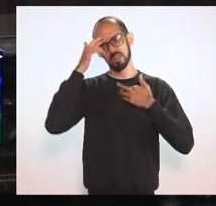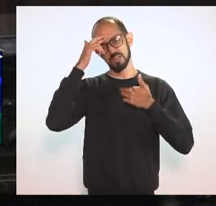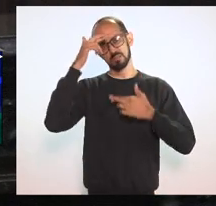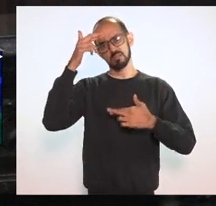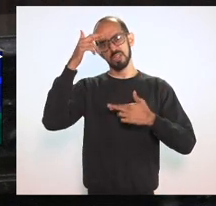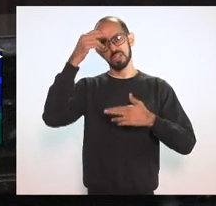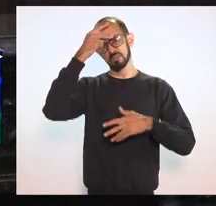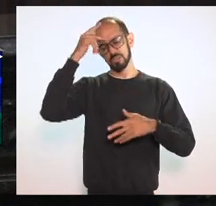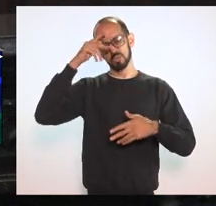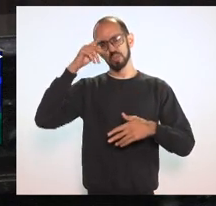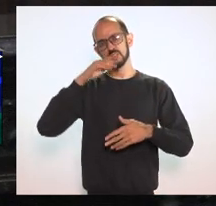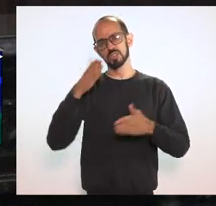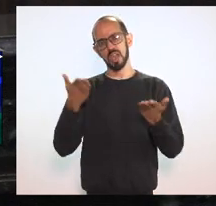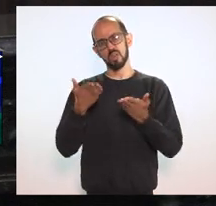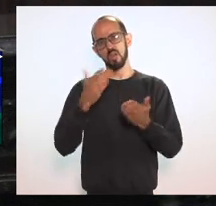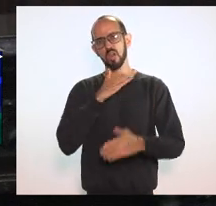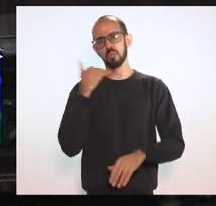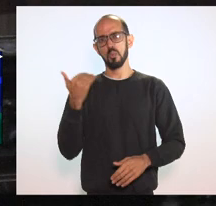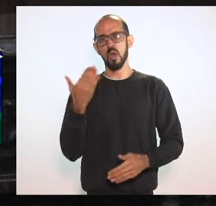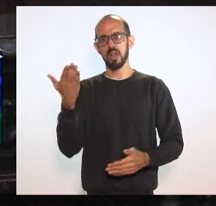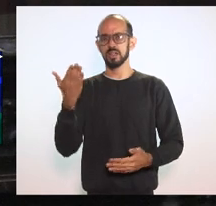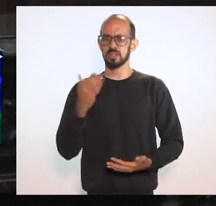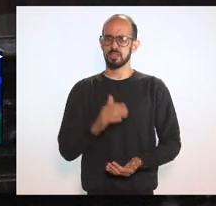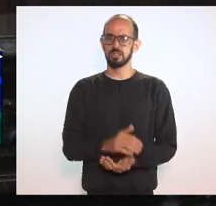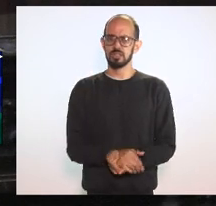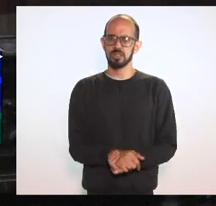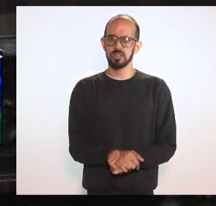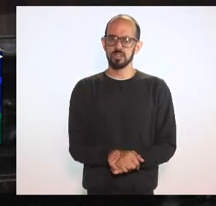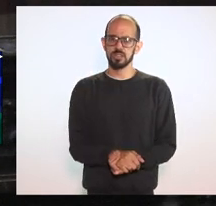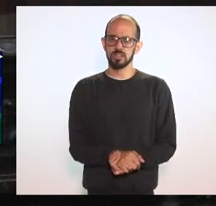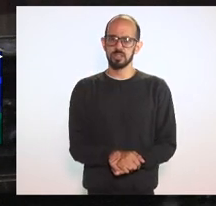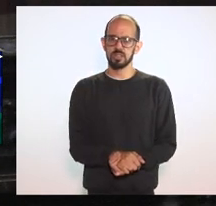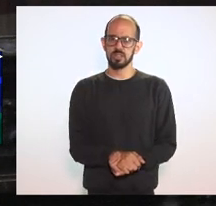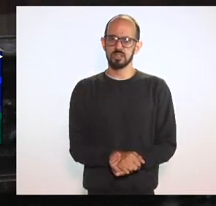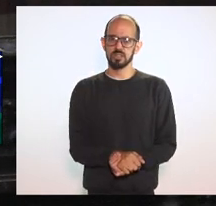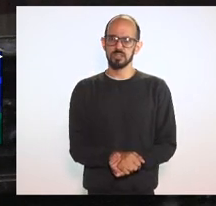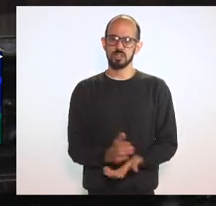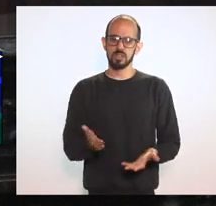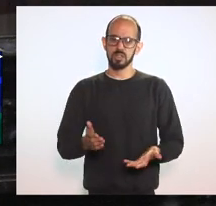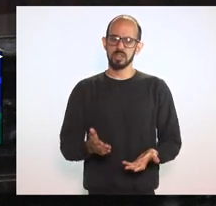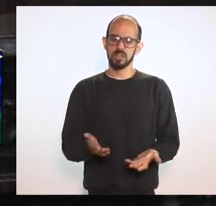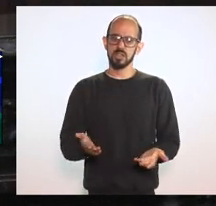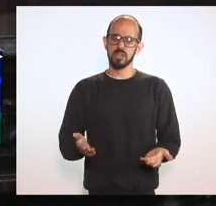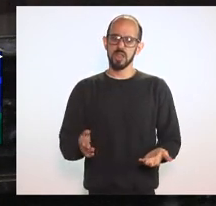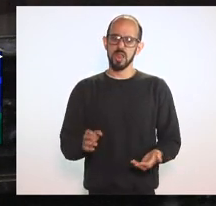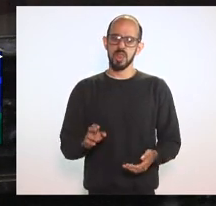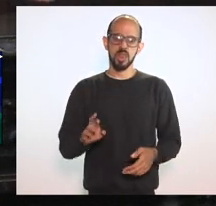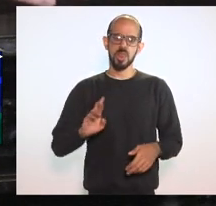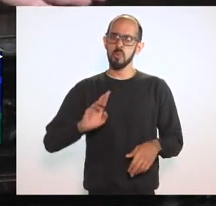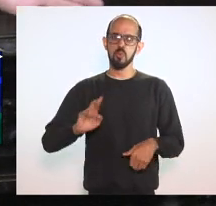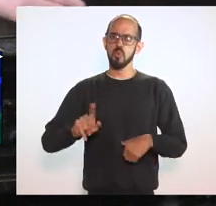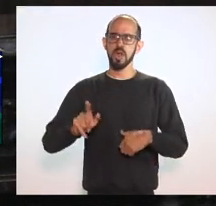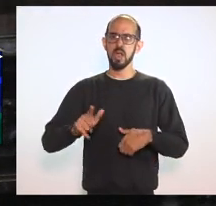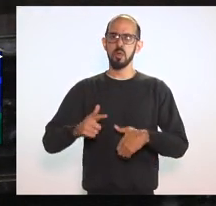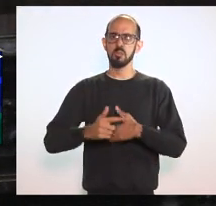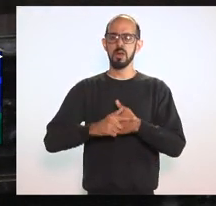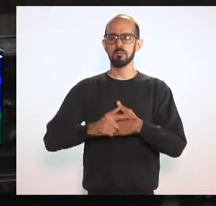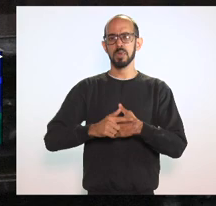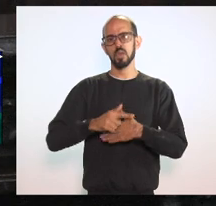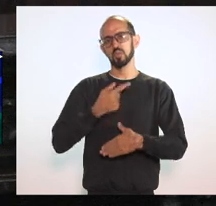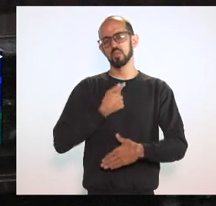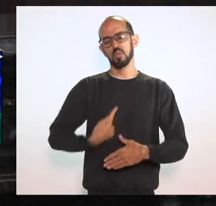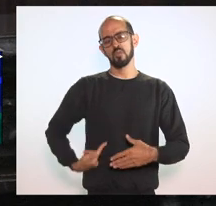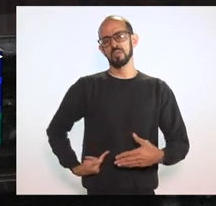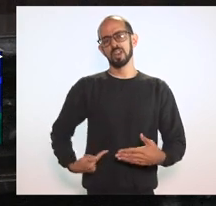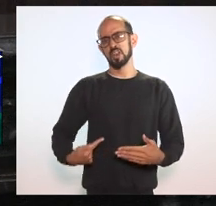que estão morrendo Oi e eu quero dizer passando a palavra para Léo Vieira não será esse o papel do governador Cláudio Castro que